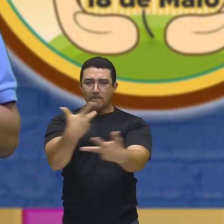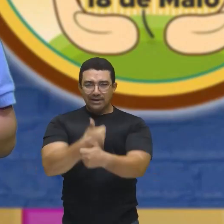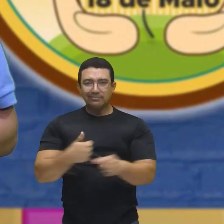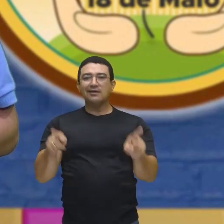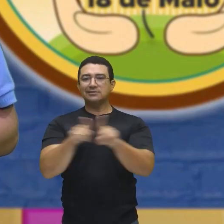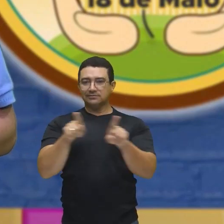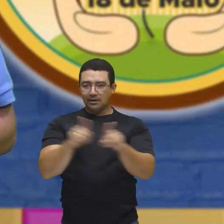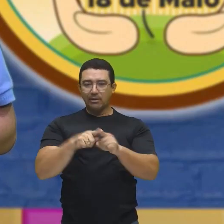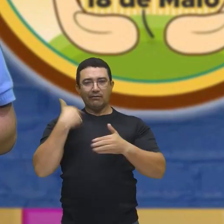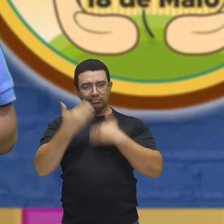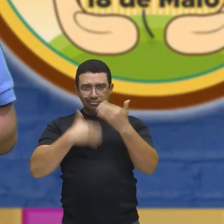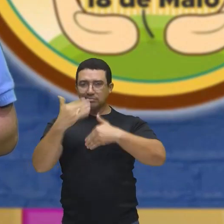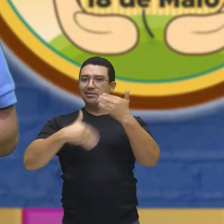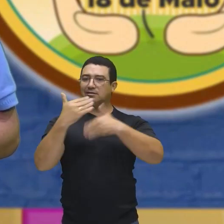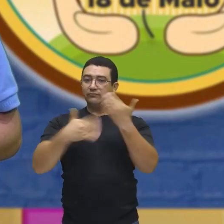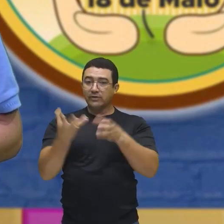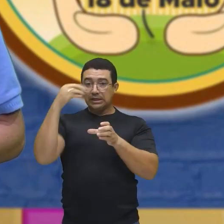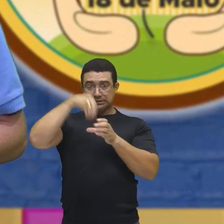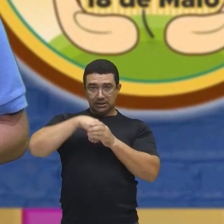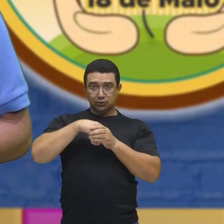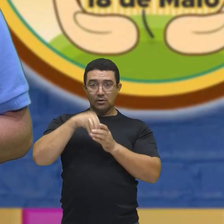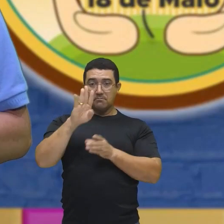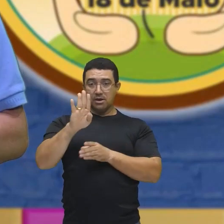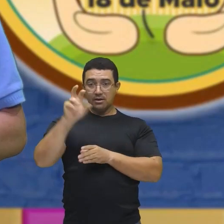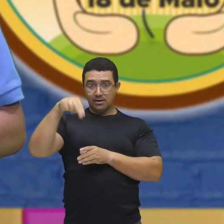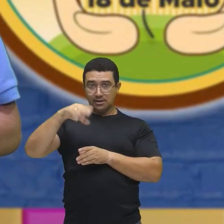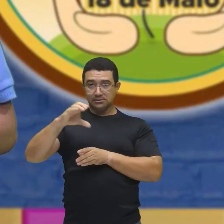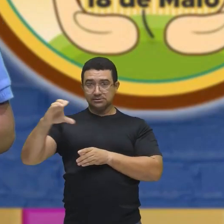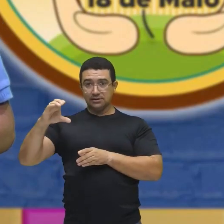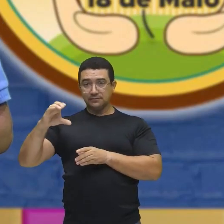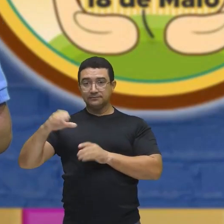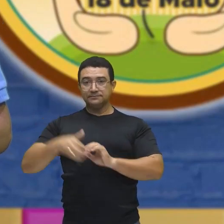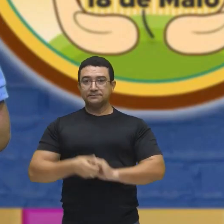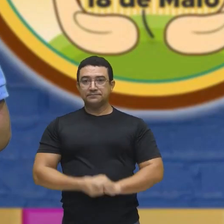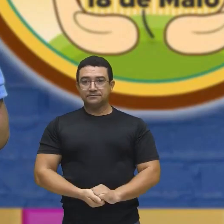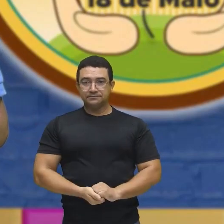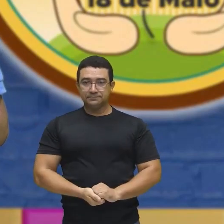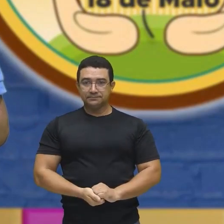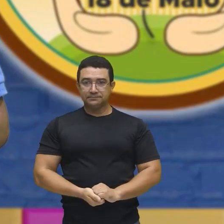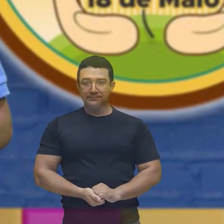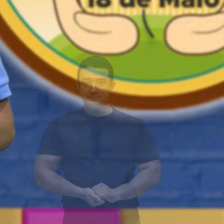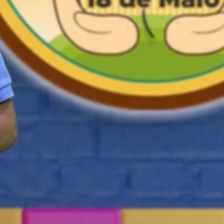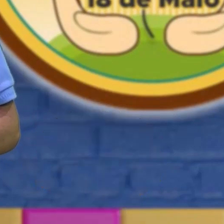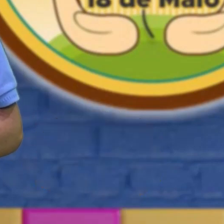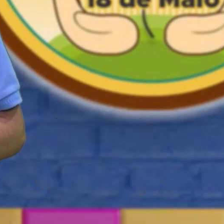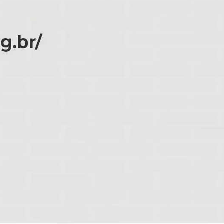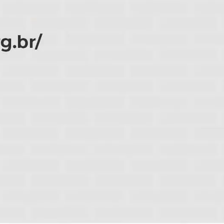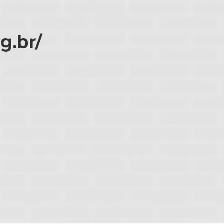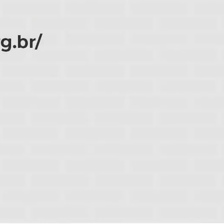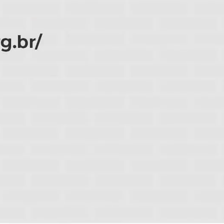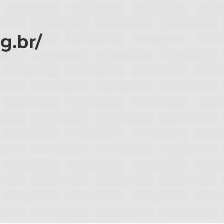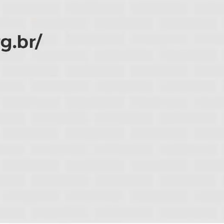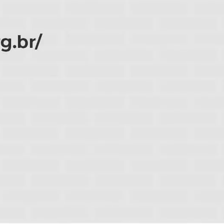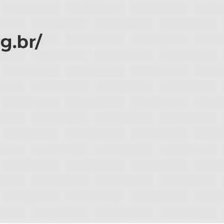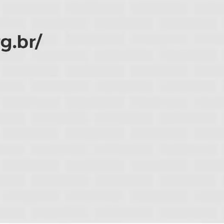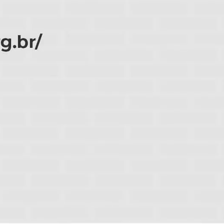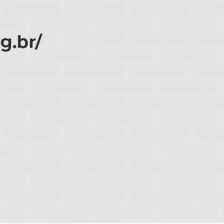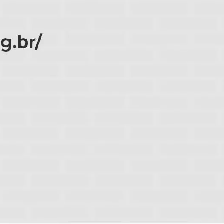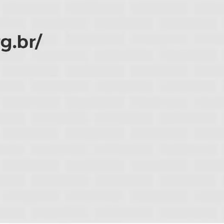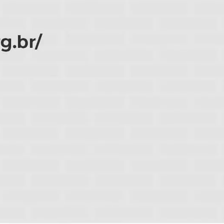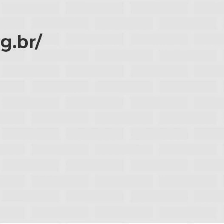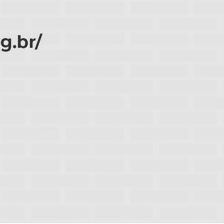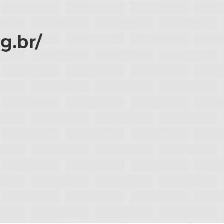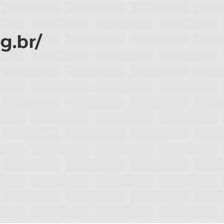também desenvolver dentro da BNCC, tá? Nesse contexto, nós temos a expressão. Falamos da